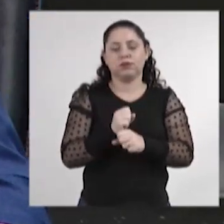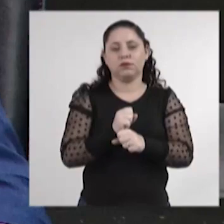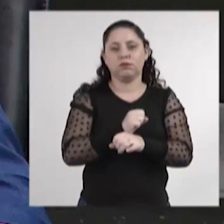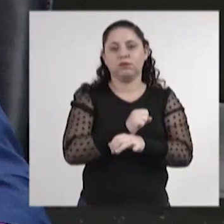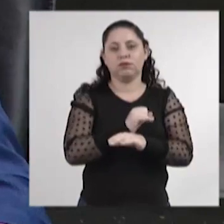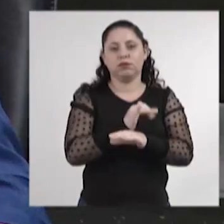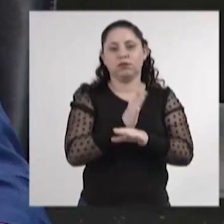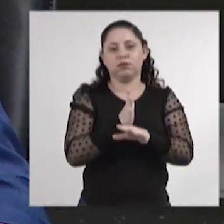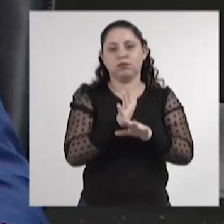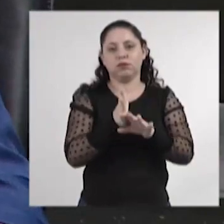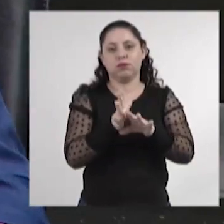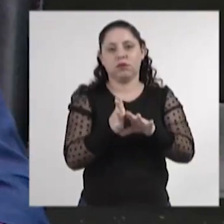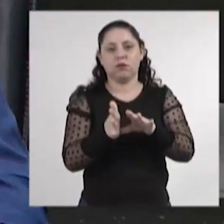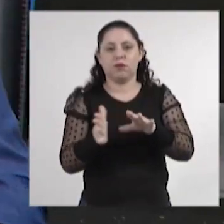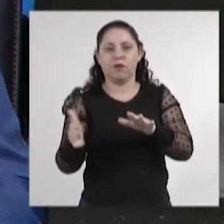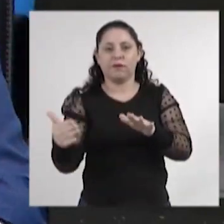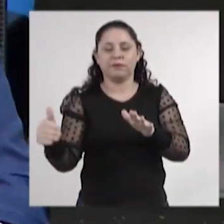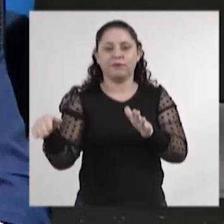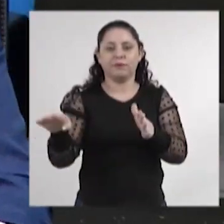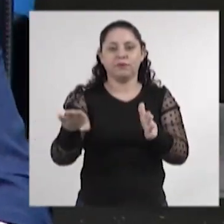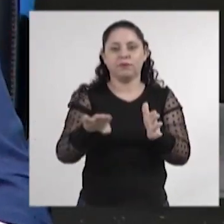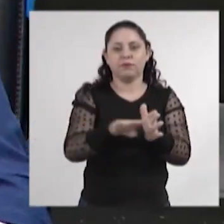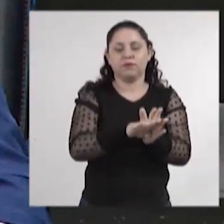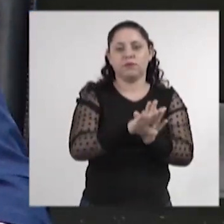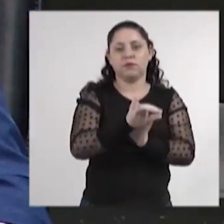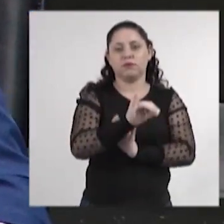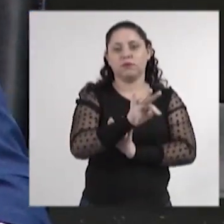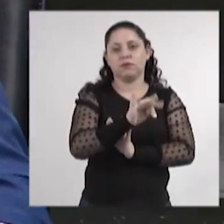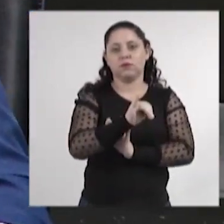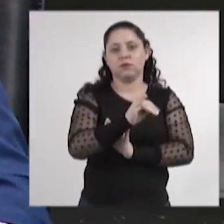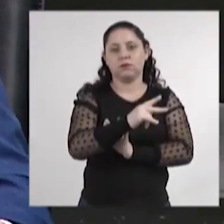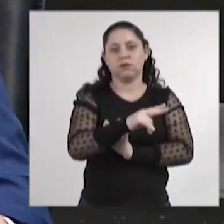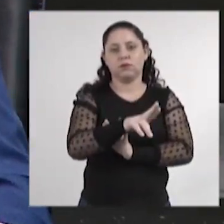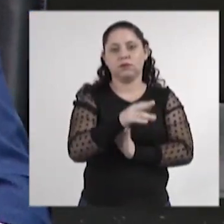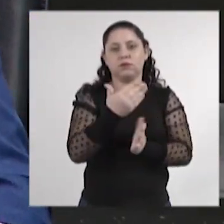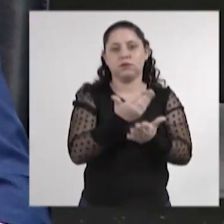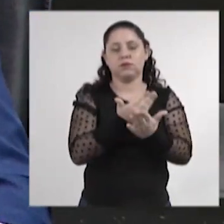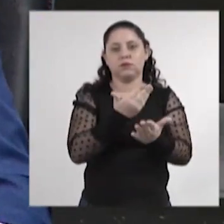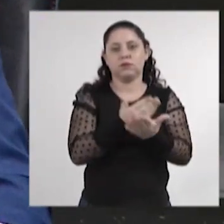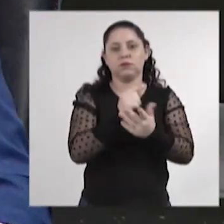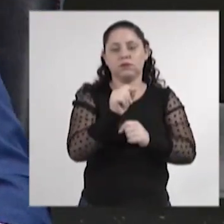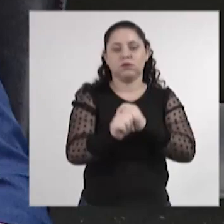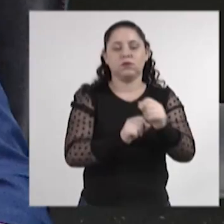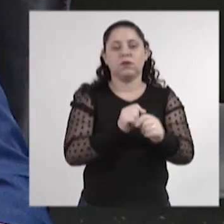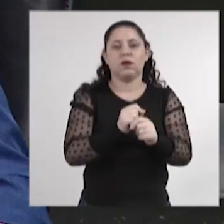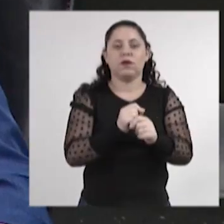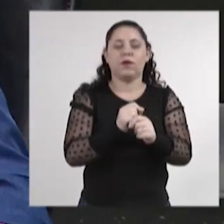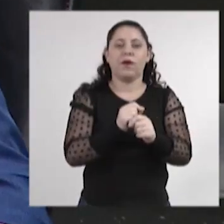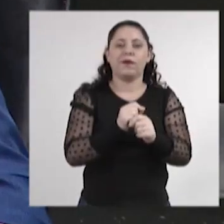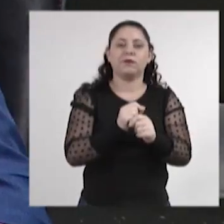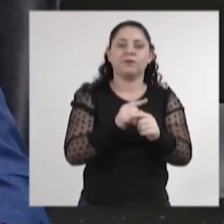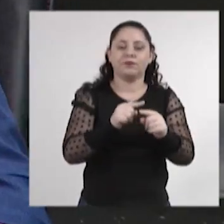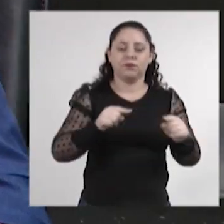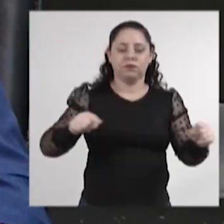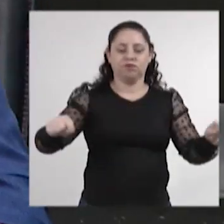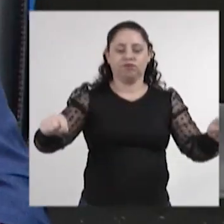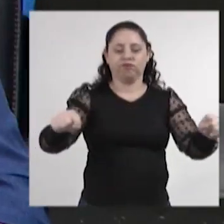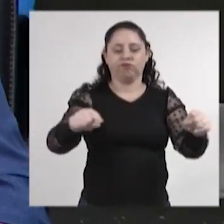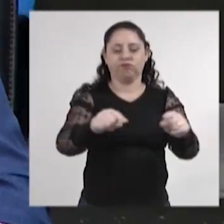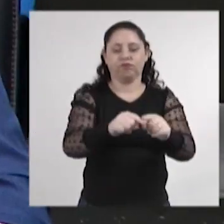que chega na área que a Itaipu estuda aí, relacionada à vida útil do seu lago.